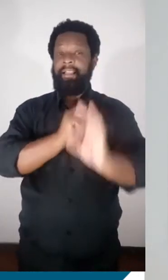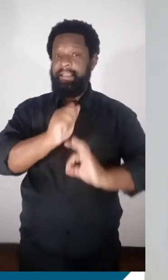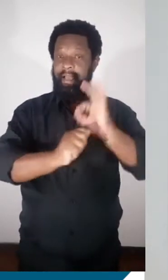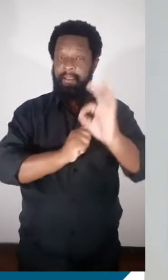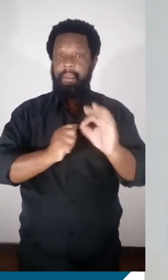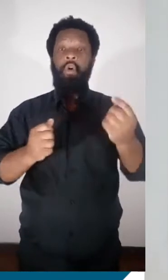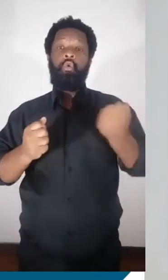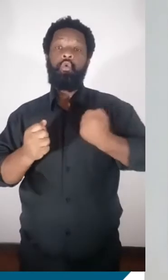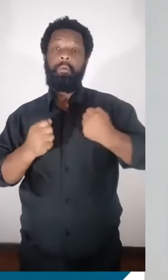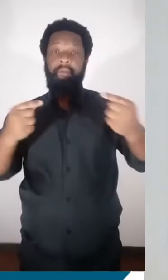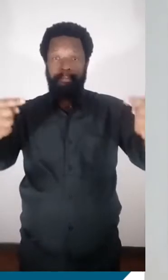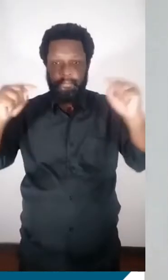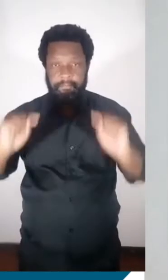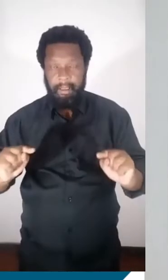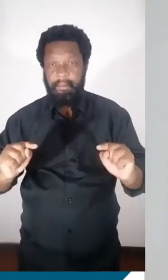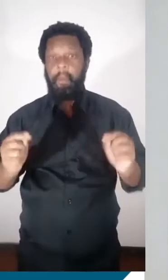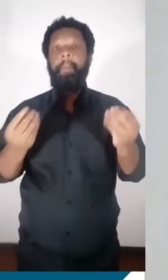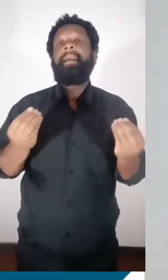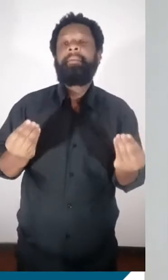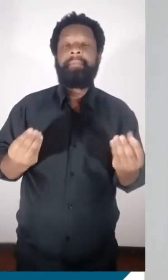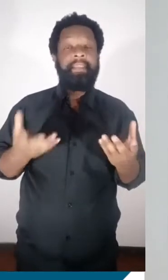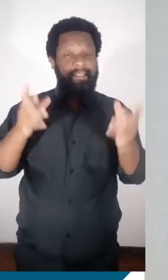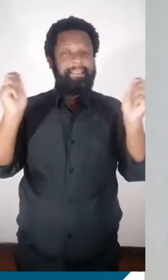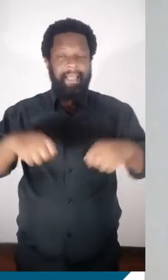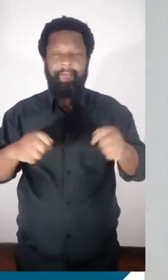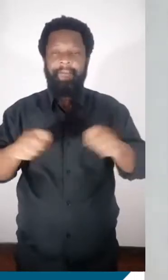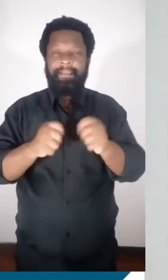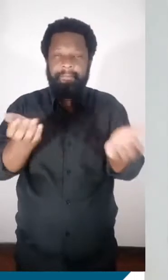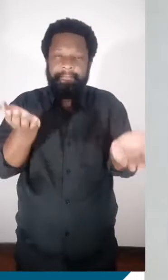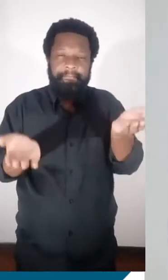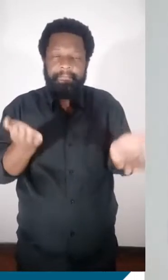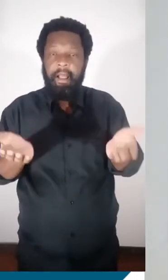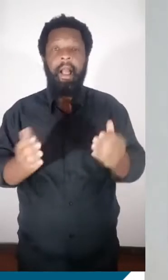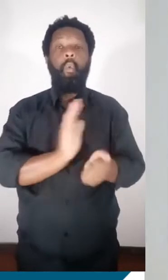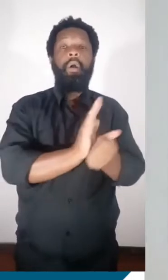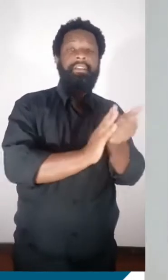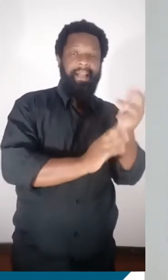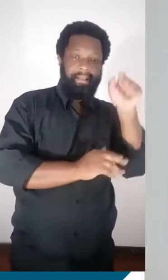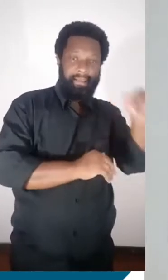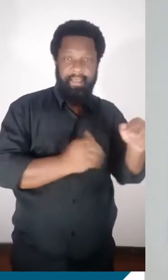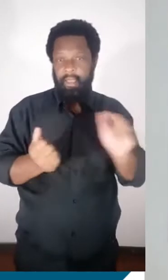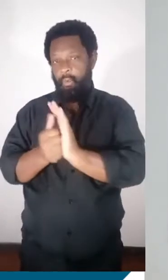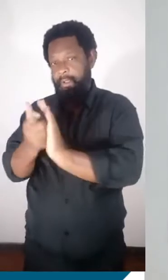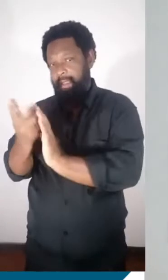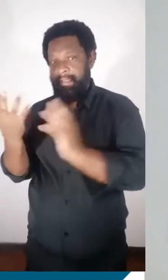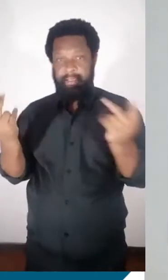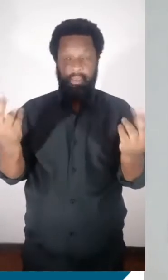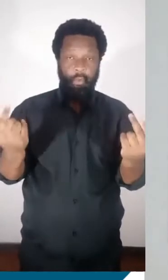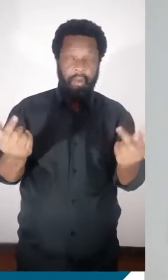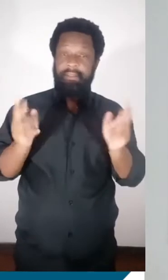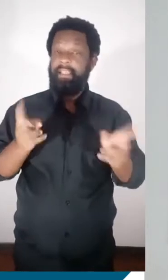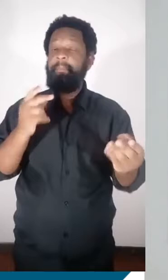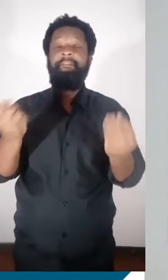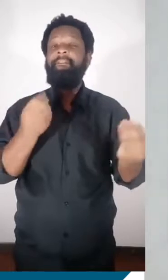que fica aqui embaixo nessa fórmula. Para que nós possamos regularizar, colocar o mesmo número de átomos de um lado e do outro,